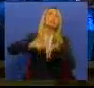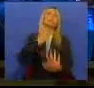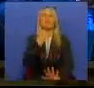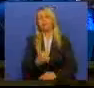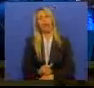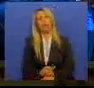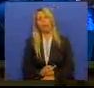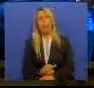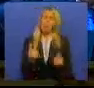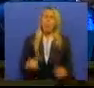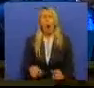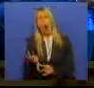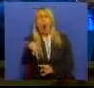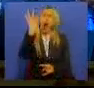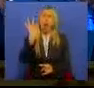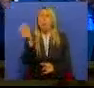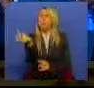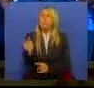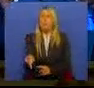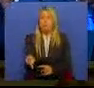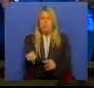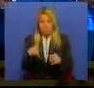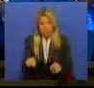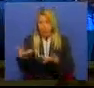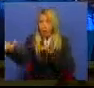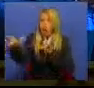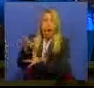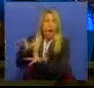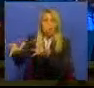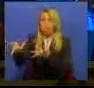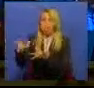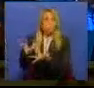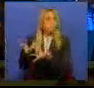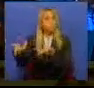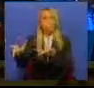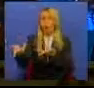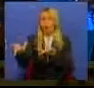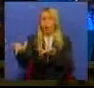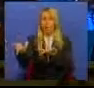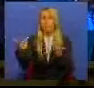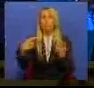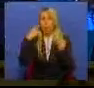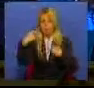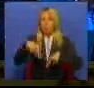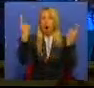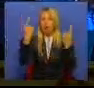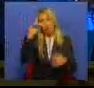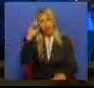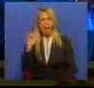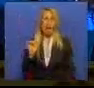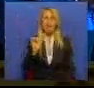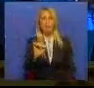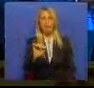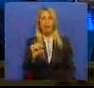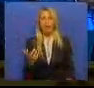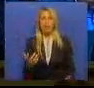residual. E aqui não nos podemos entender. É lamentável. E revela uma presunção. A ideia